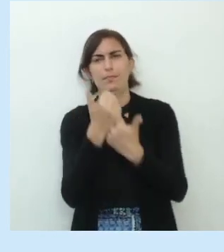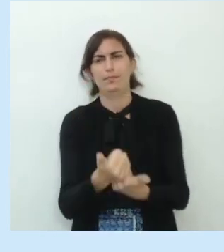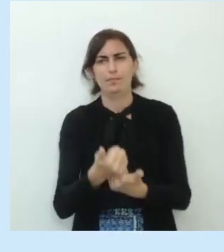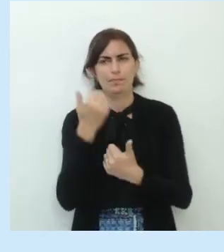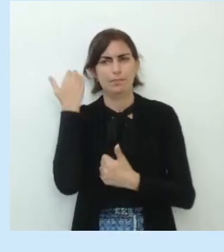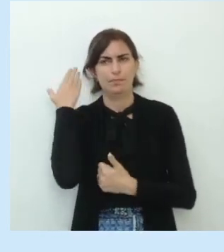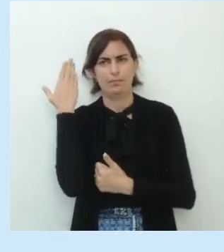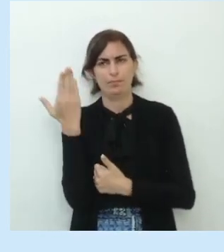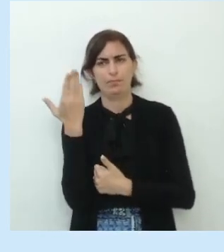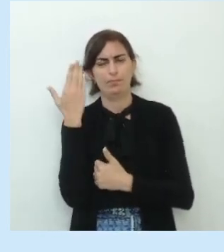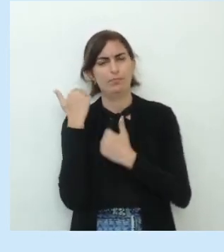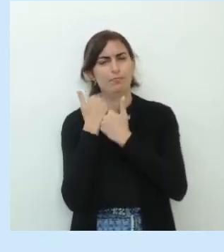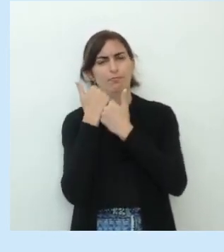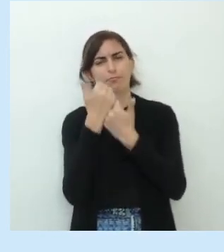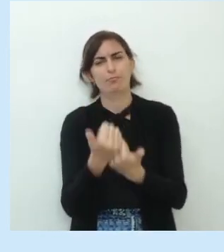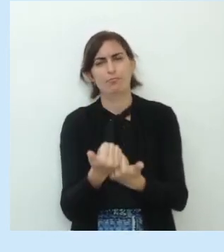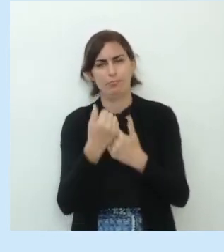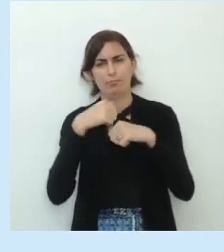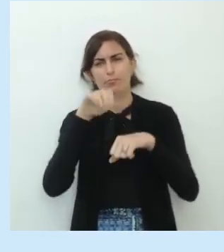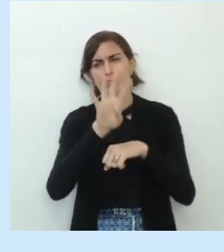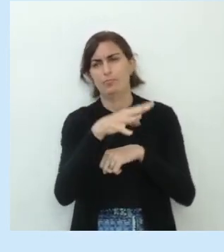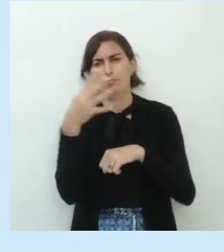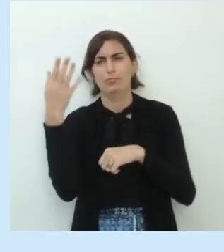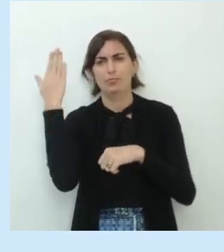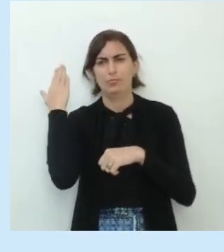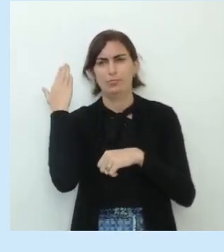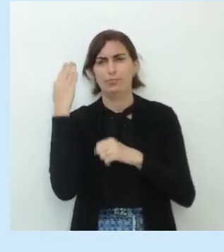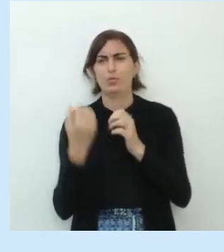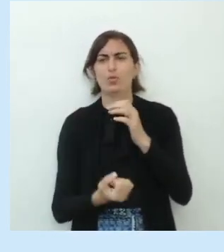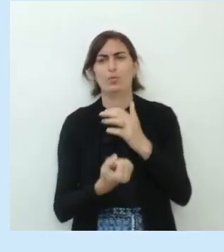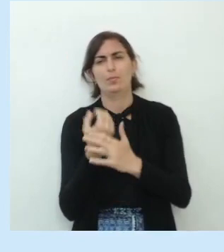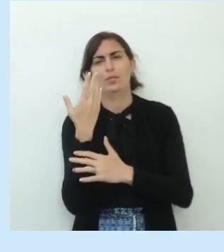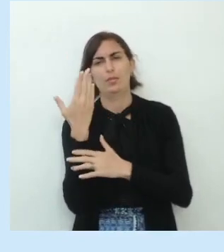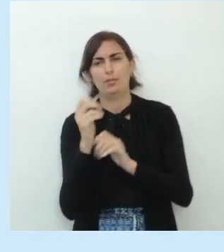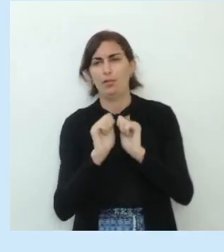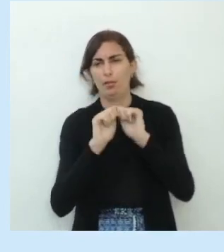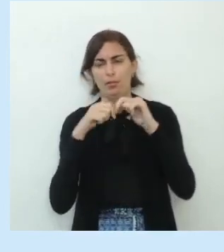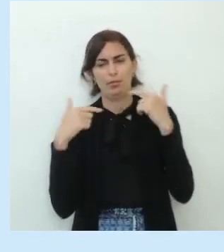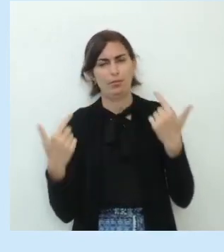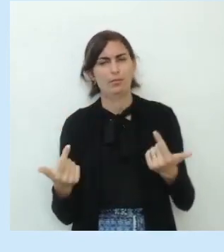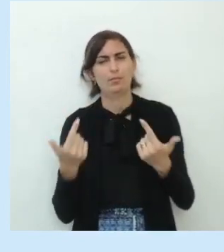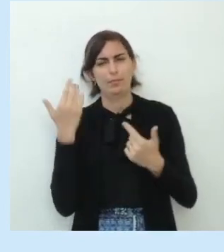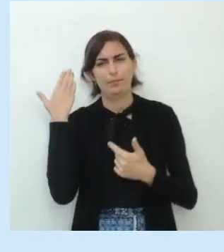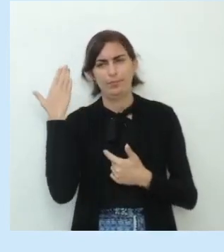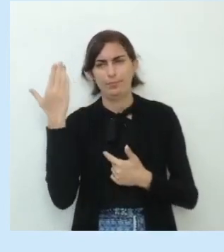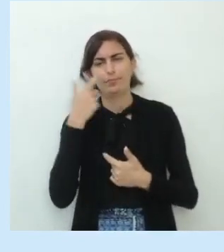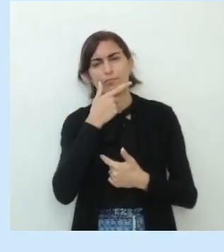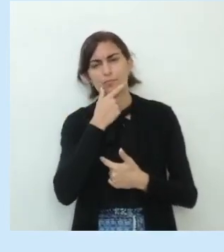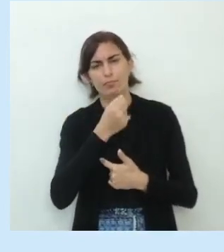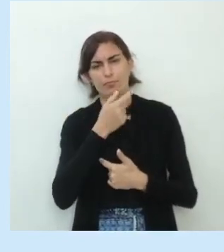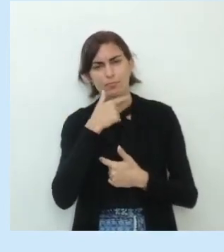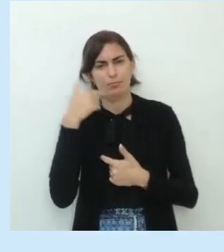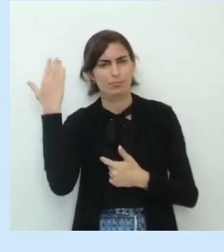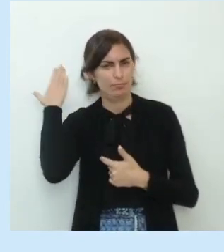né, desse plano cartesiano. Ele vem oriundo, claro, do grande